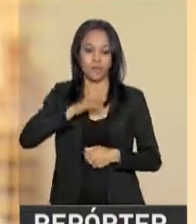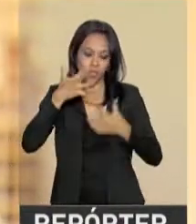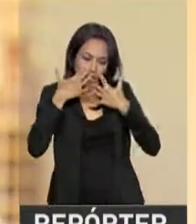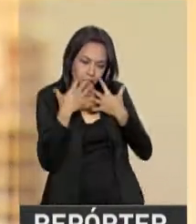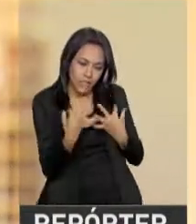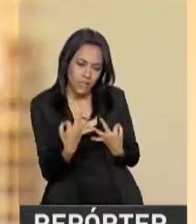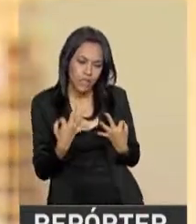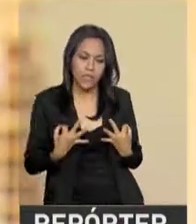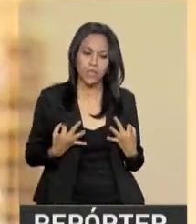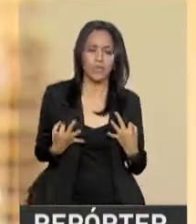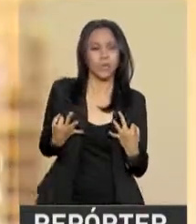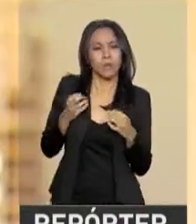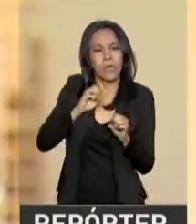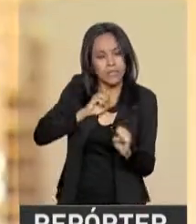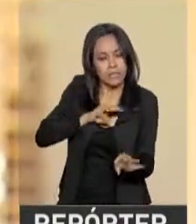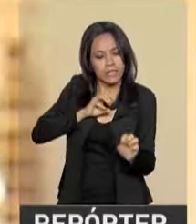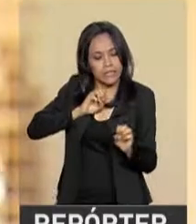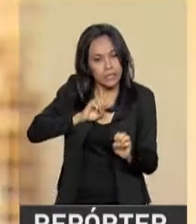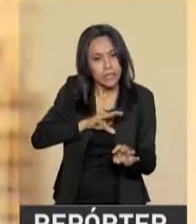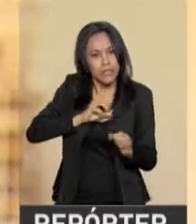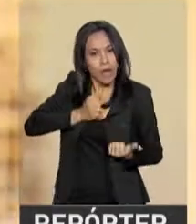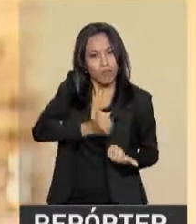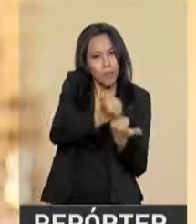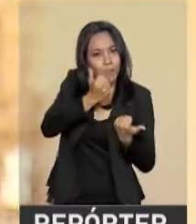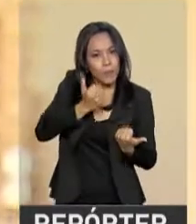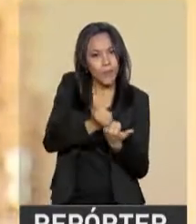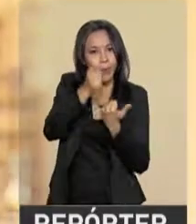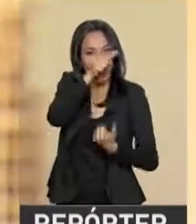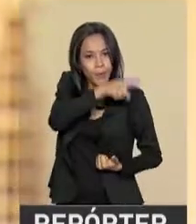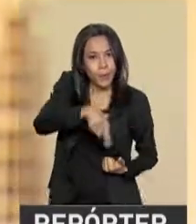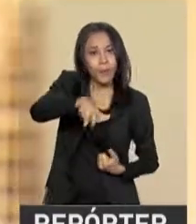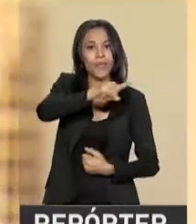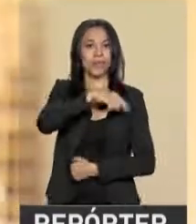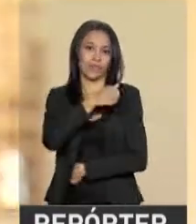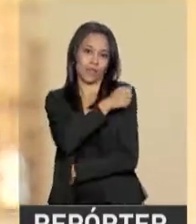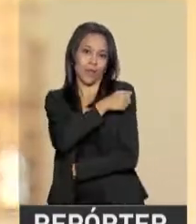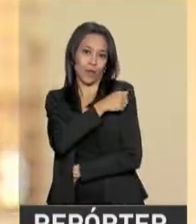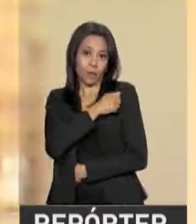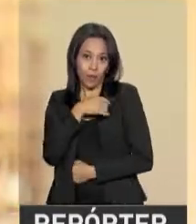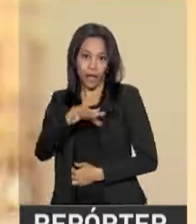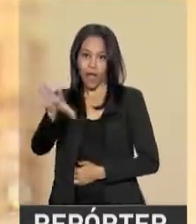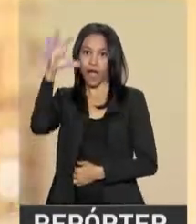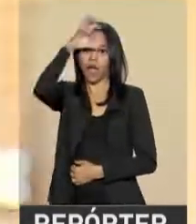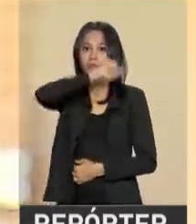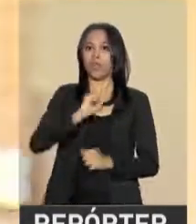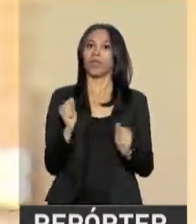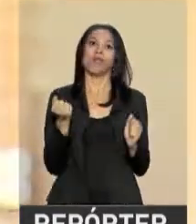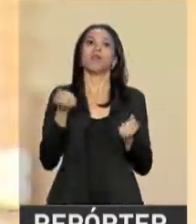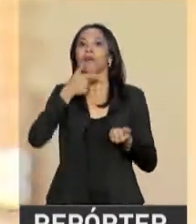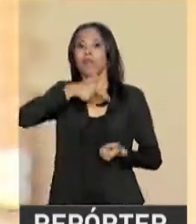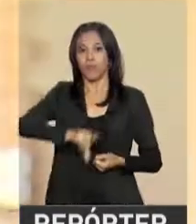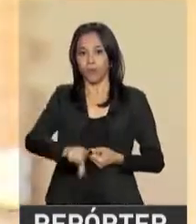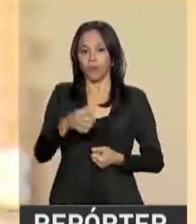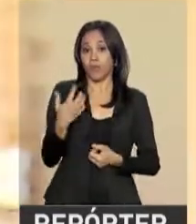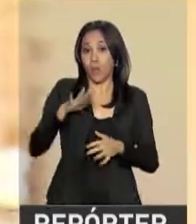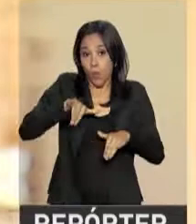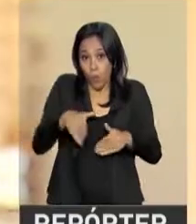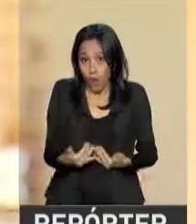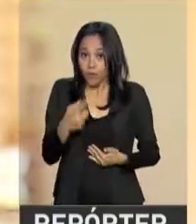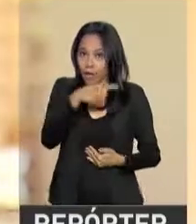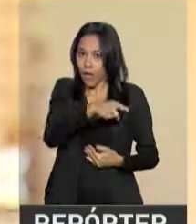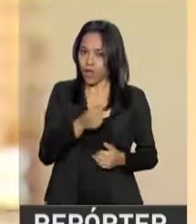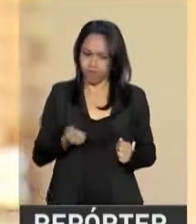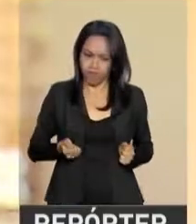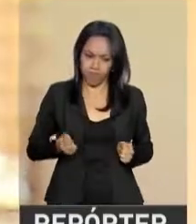esse olhar diferenciado, para estar dando suporte para esse aluno também, nesse processo de aquisição de língua. São alunos que, quando trabalhados,